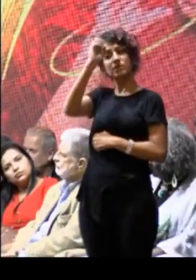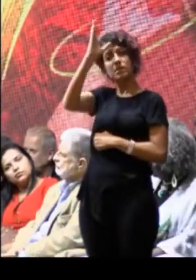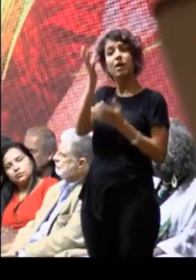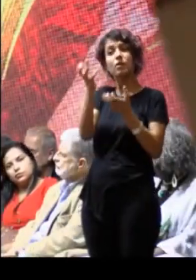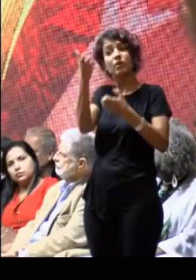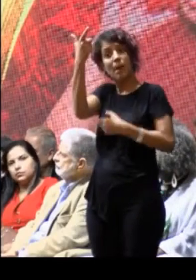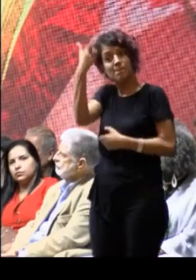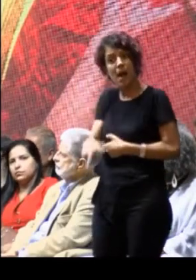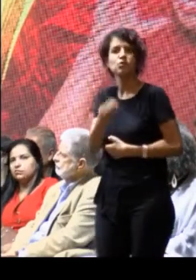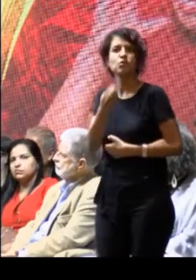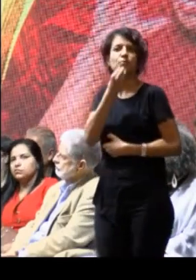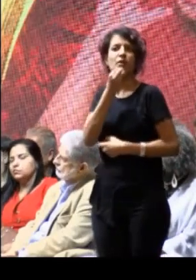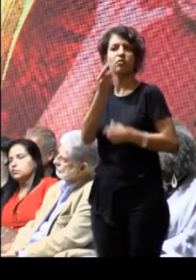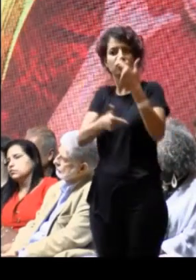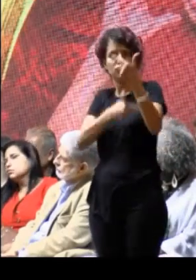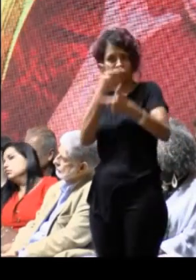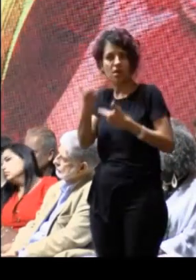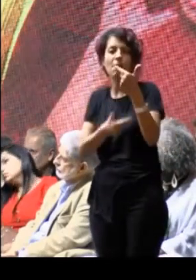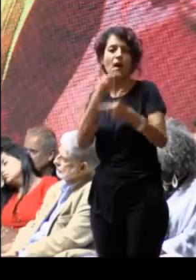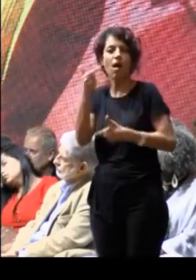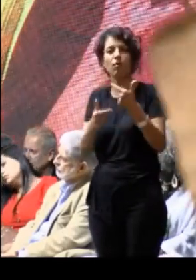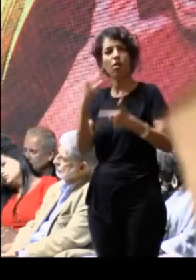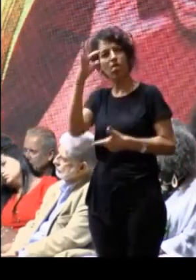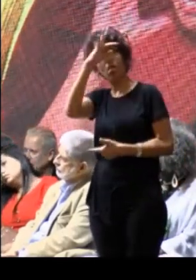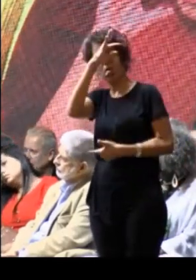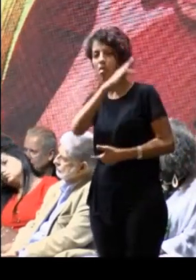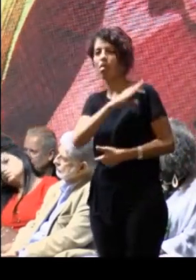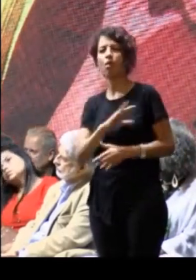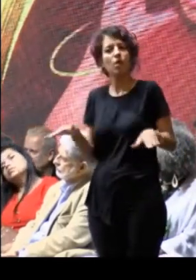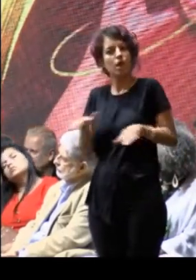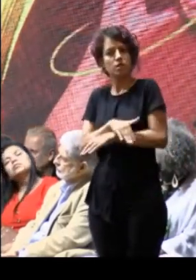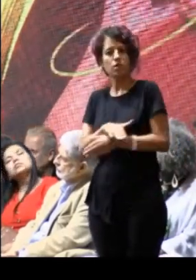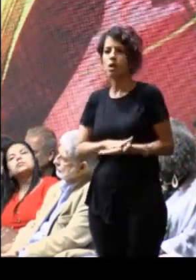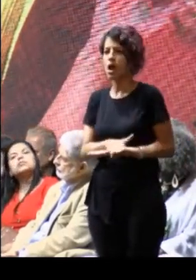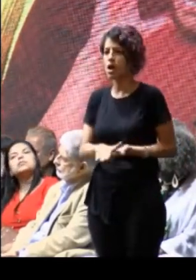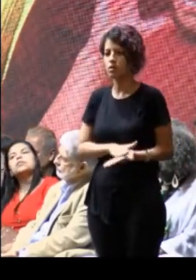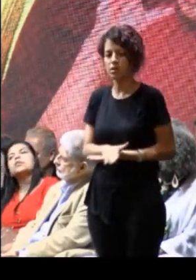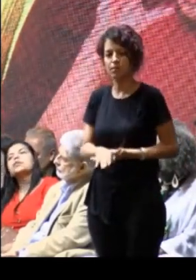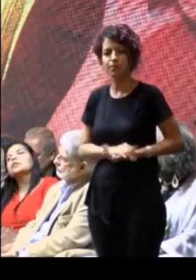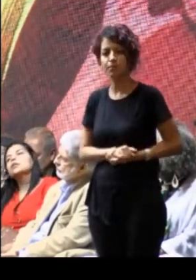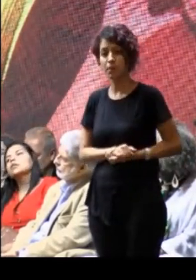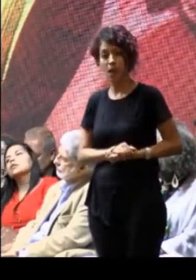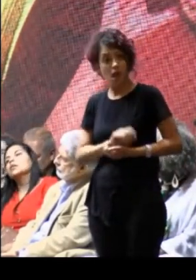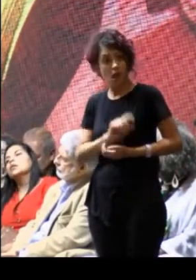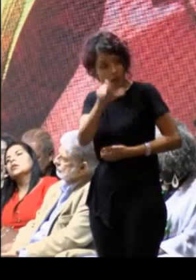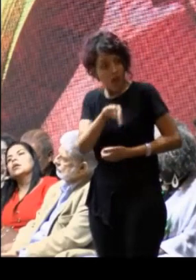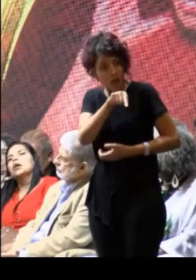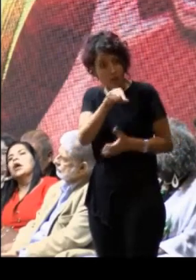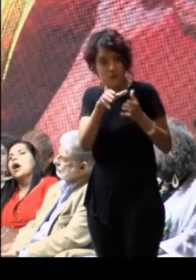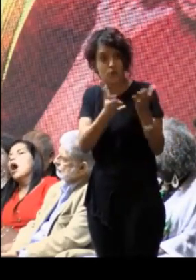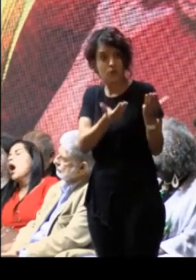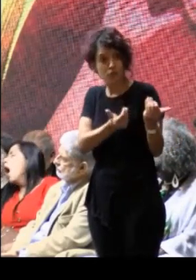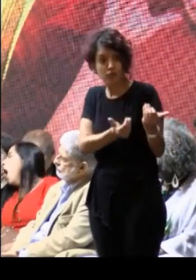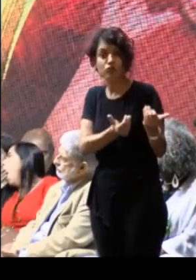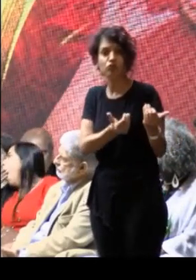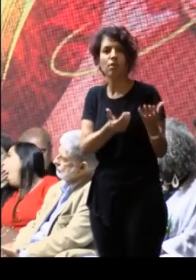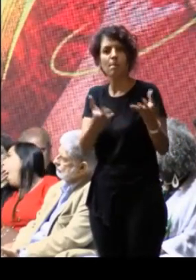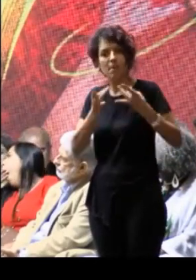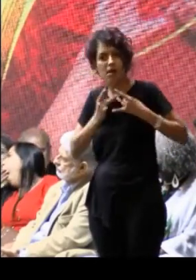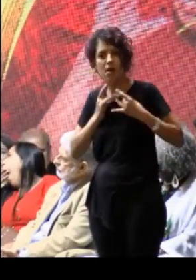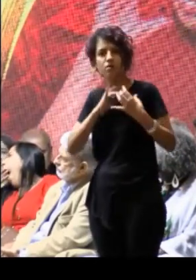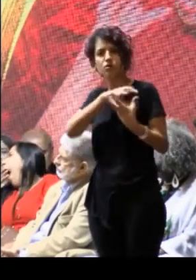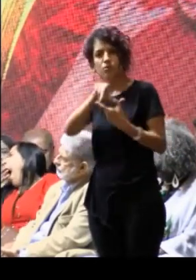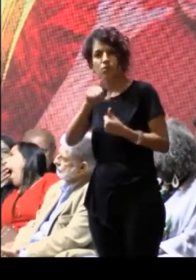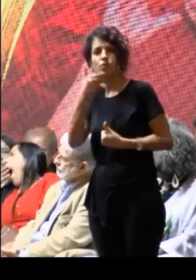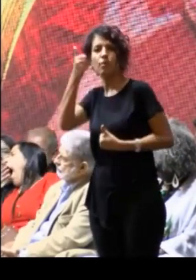de trabalho digno, sem alienação e sem humilhações. Essa juventude quer e merece um mundo melhor do